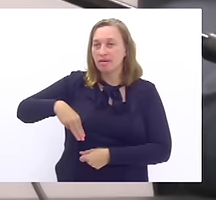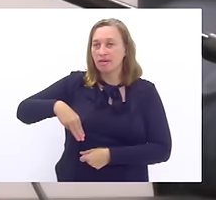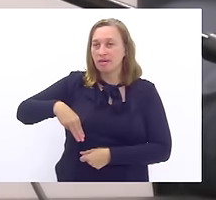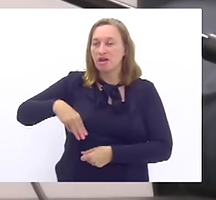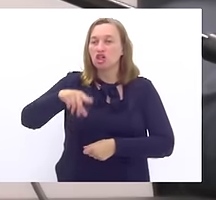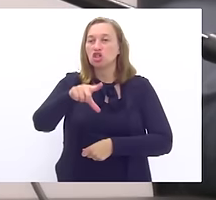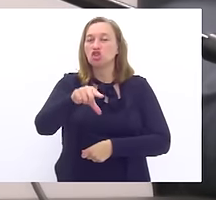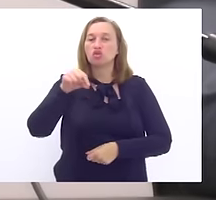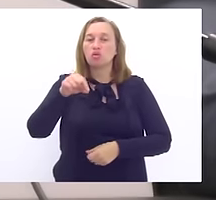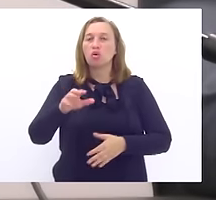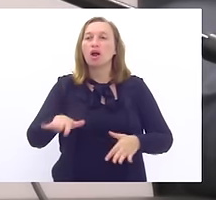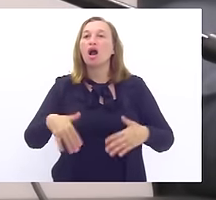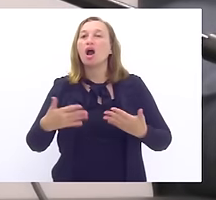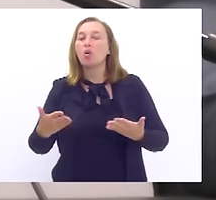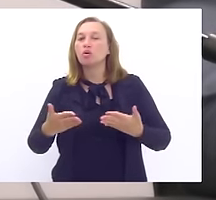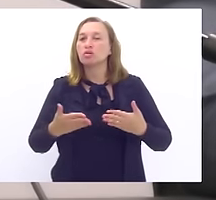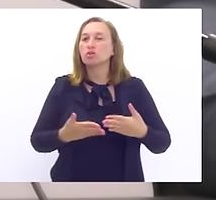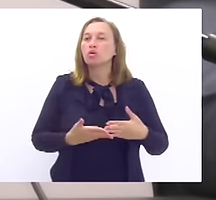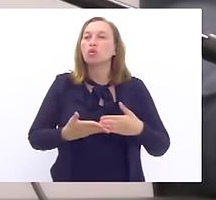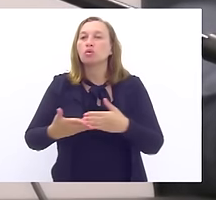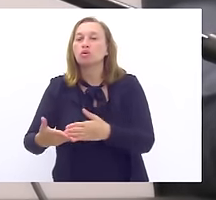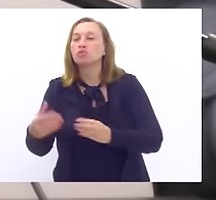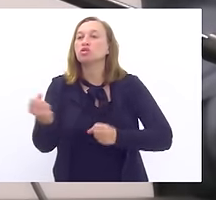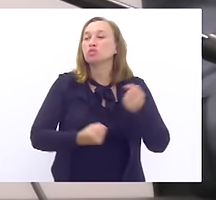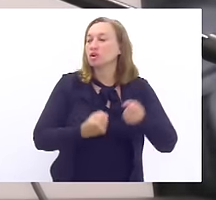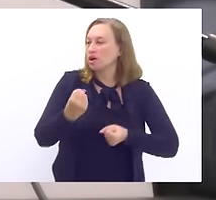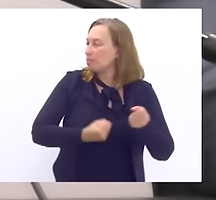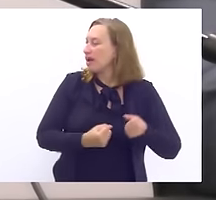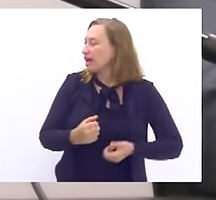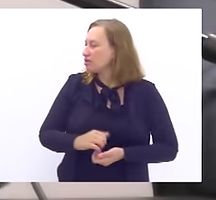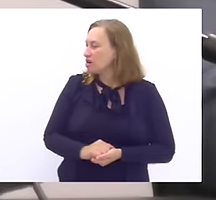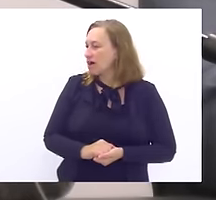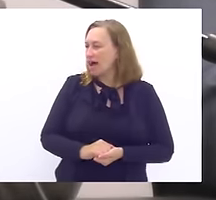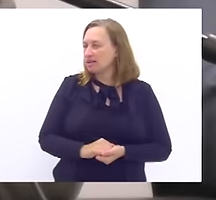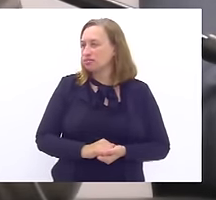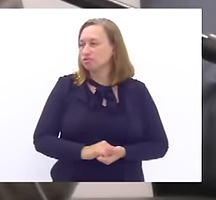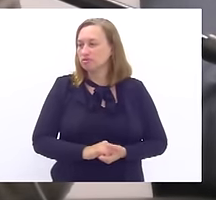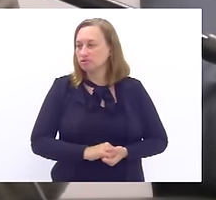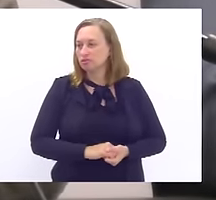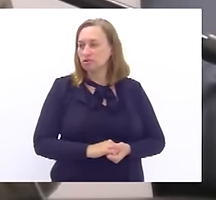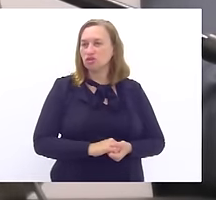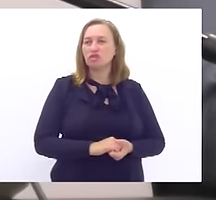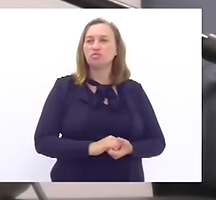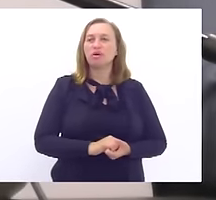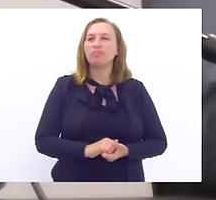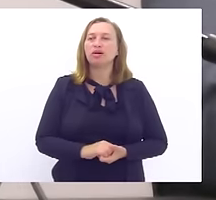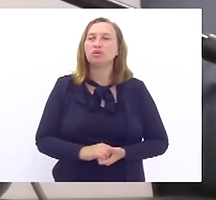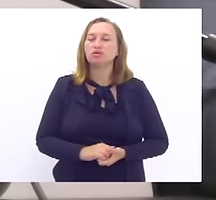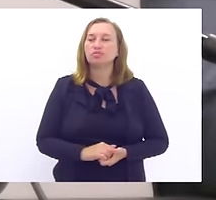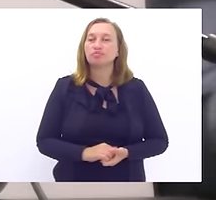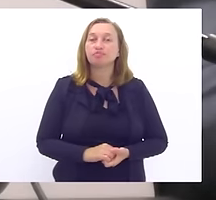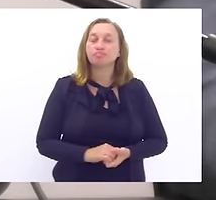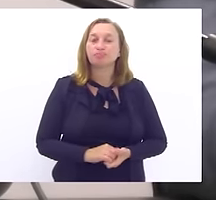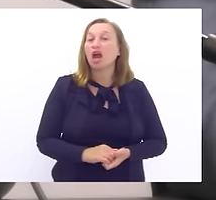vai ser conduzido esse veículo porque eu tô falando isso presidente porque